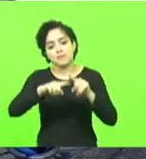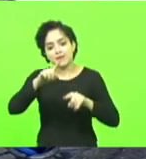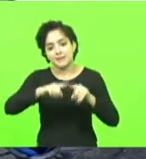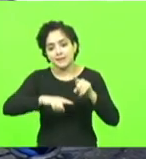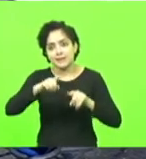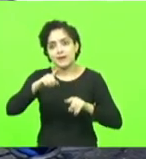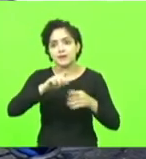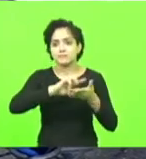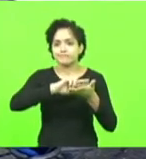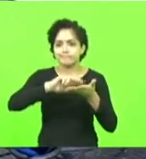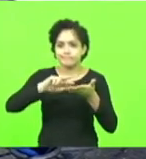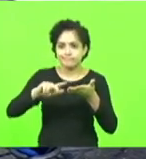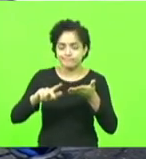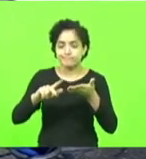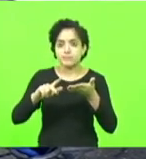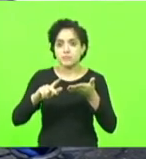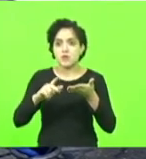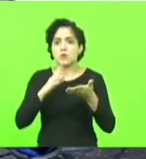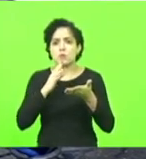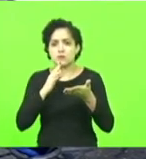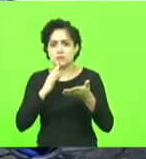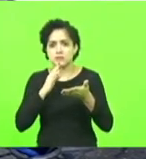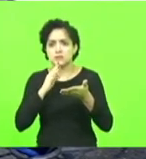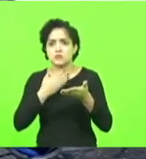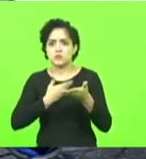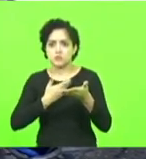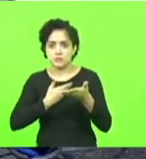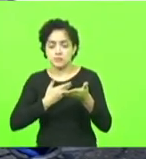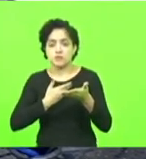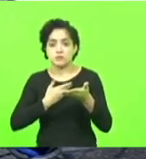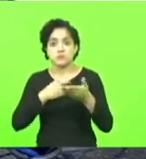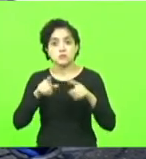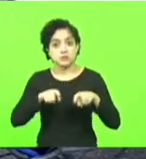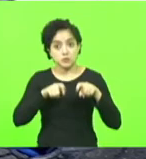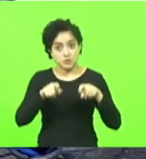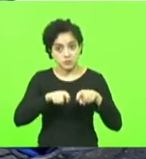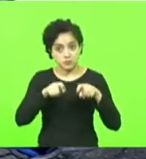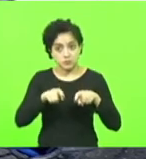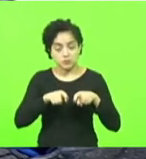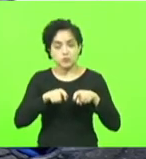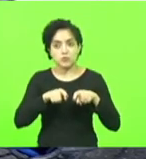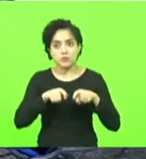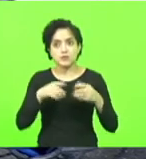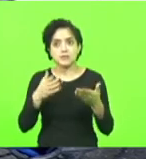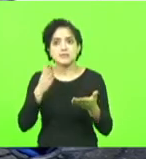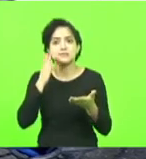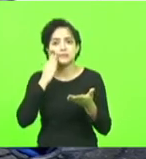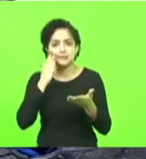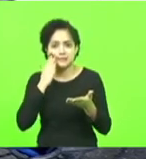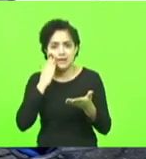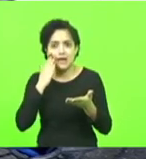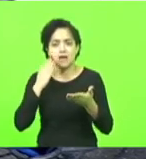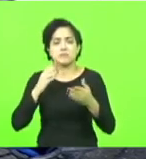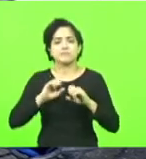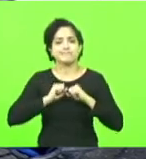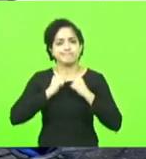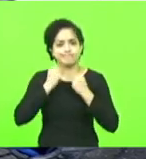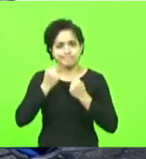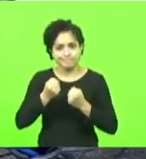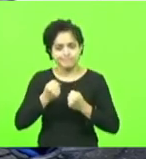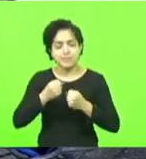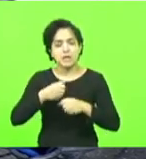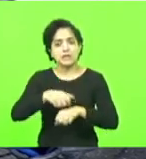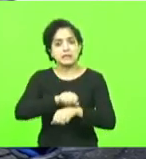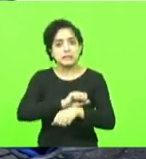Eu sei porque eu tenho alguns conhecidos meus que são agricultores, né? Aquele agricultor da mão rachada, do pé rachado, né?